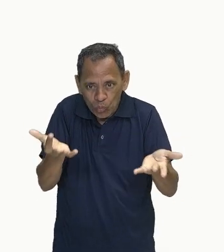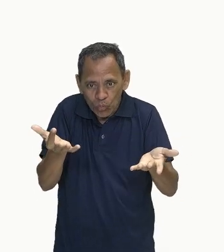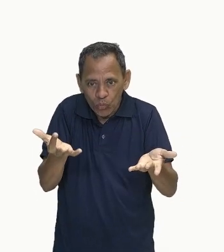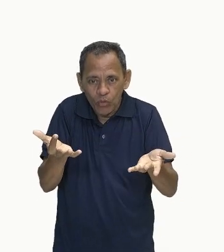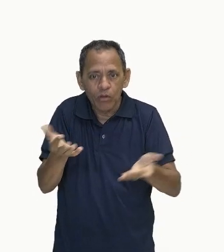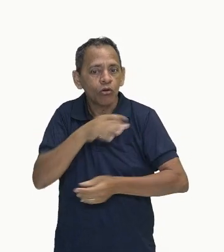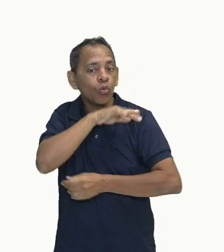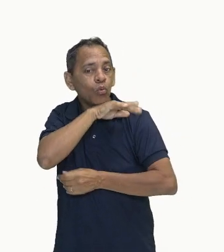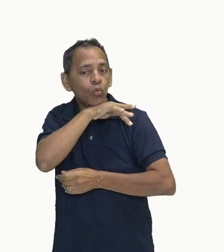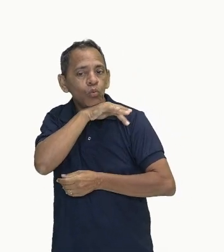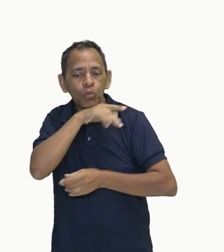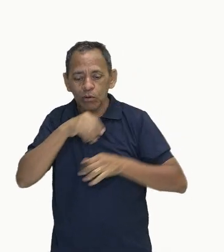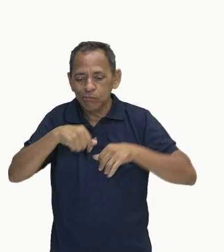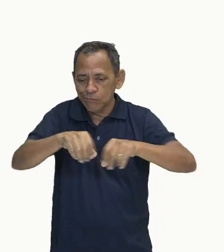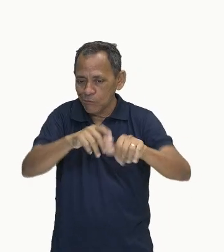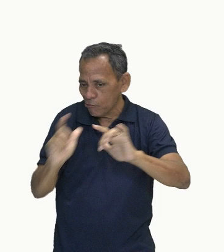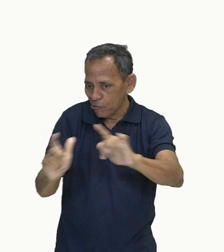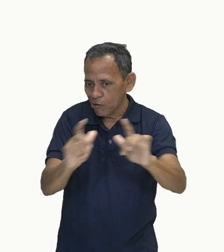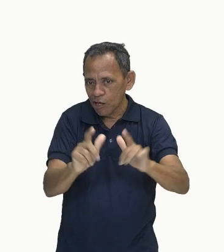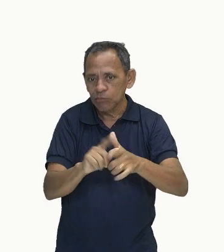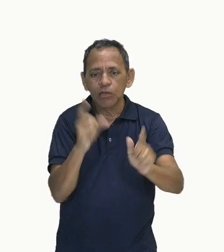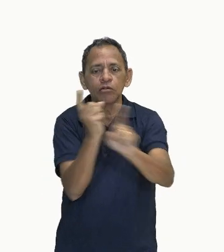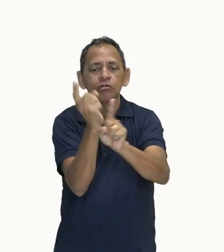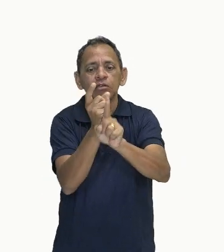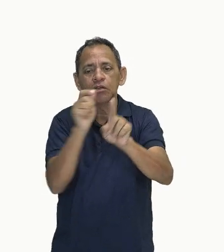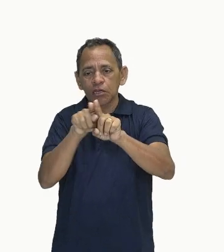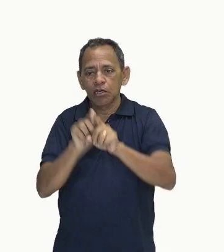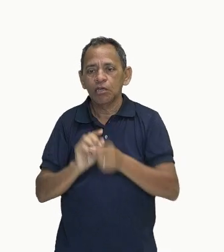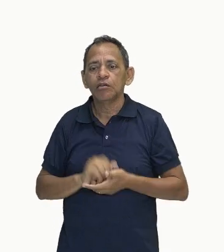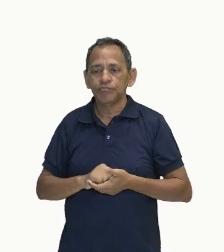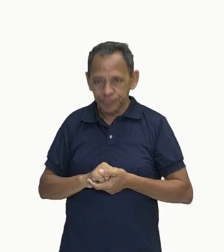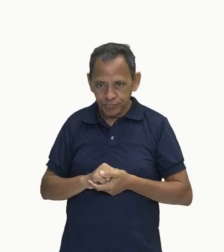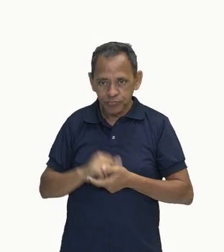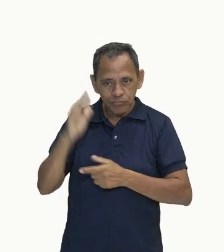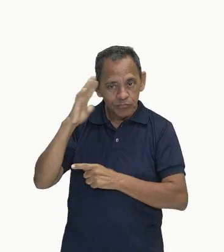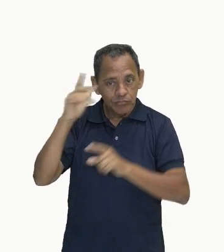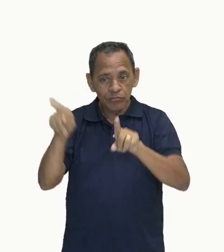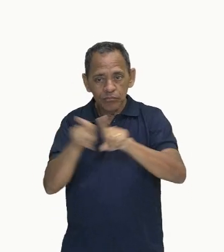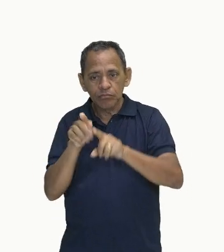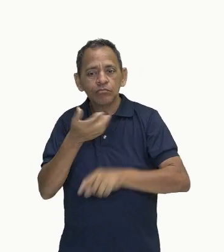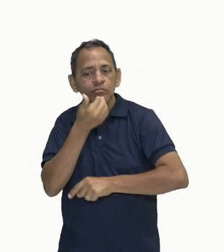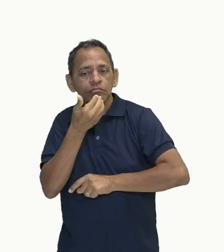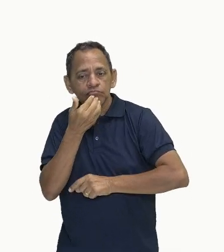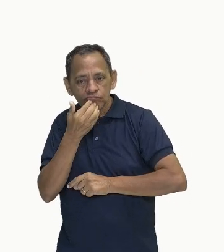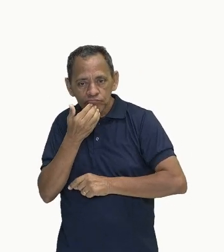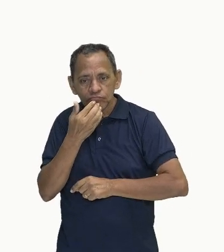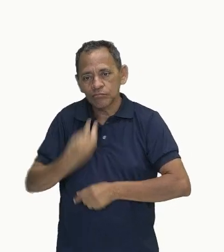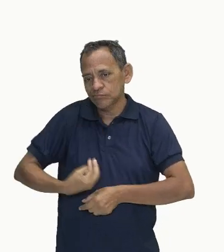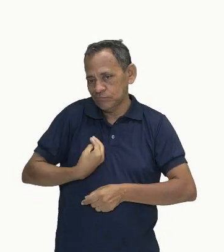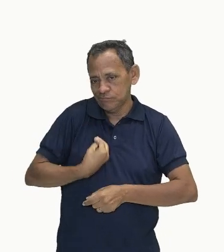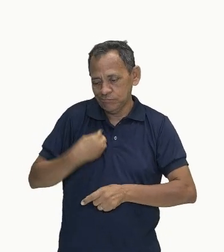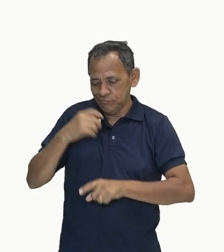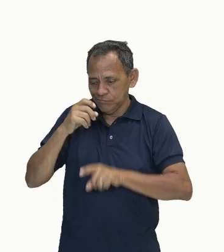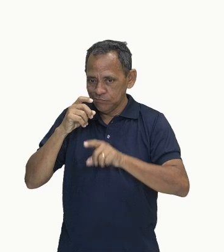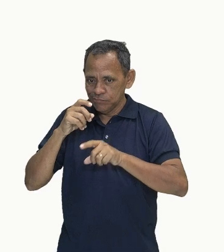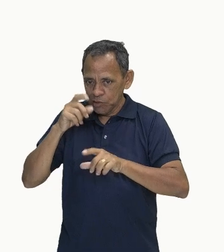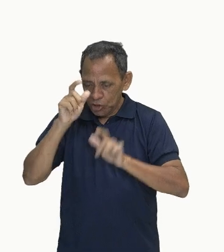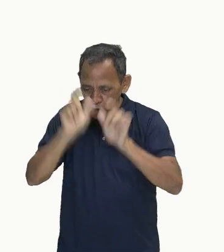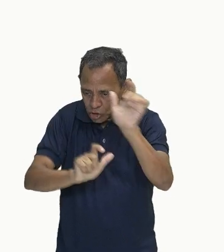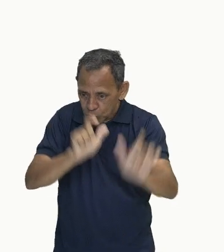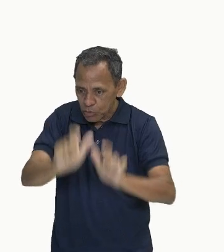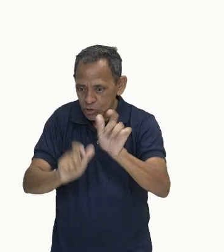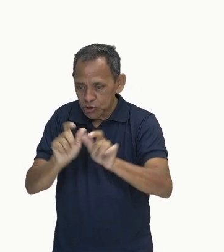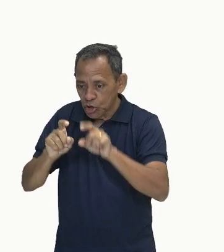é necessário encontrar aí soluções, né, para melhorar as condições de vida da população no campo e também